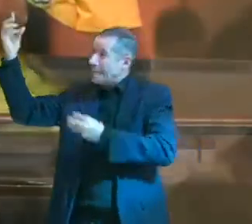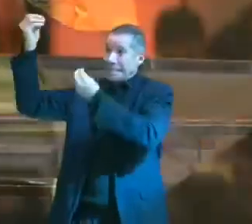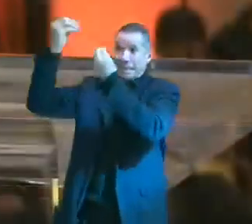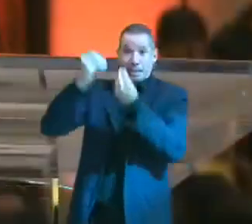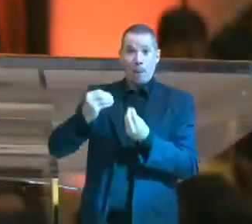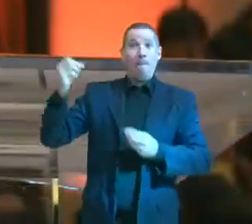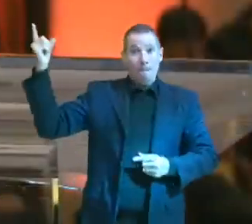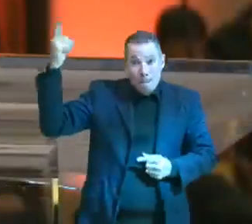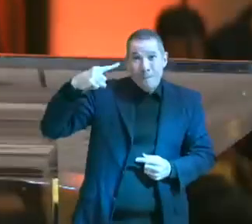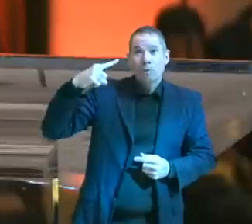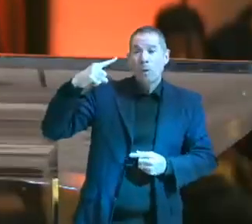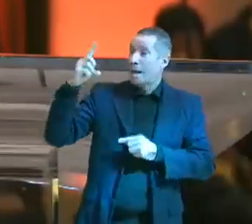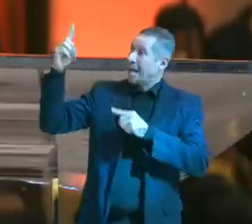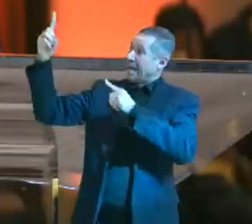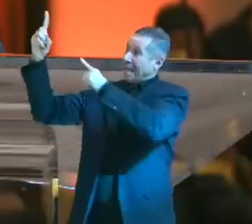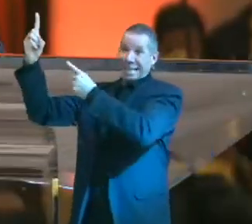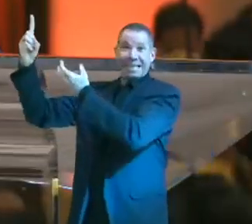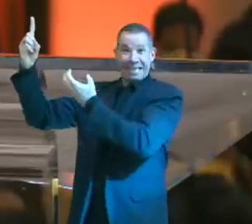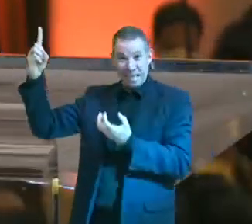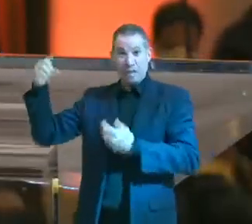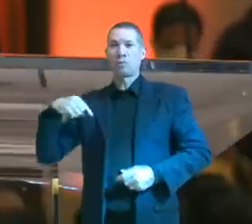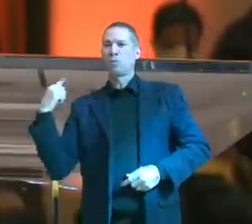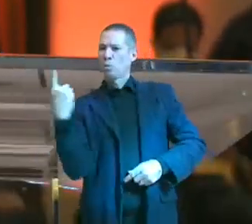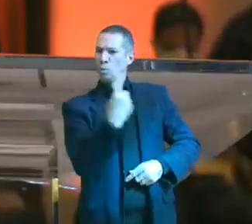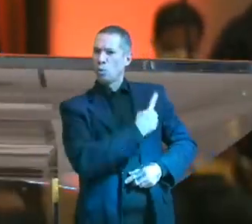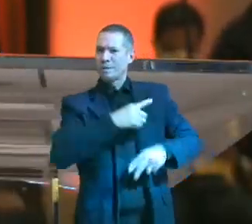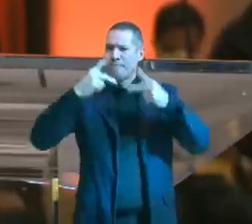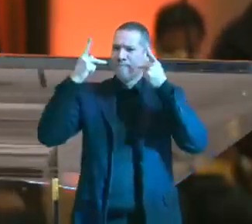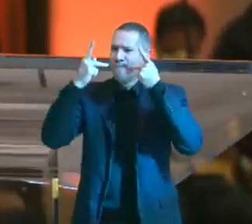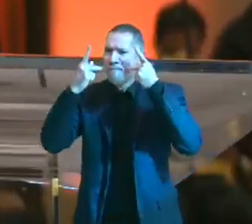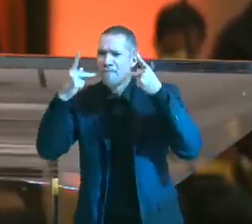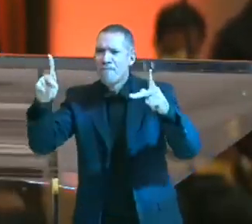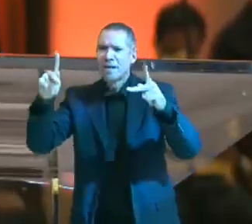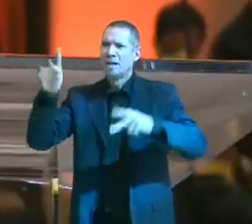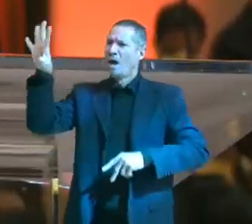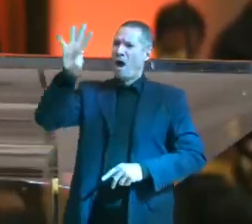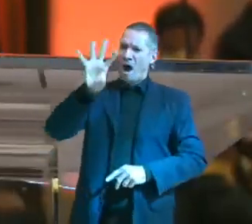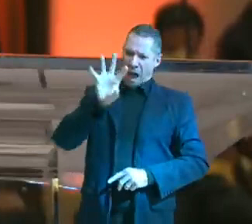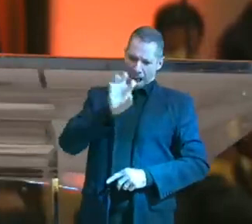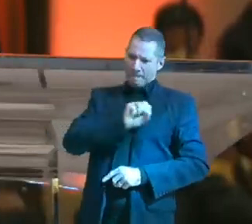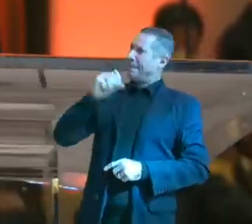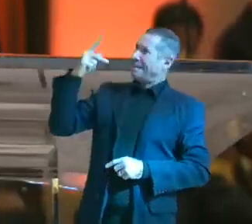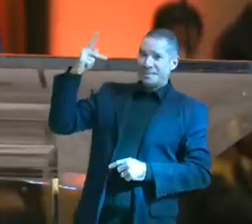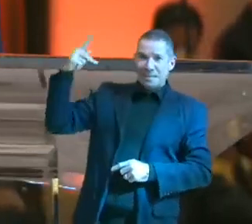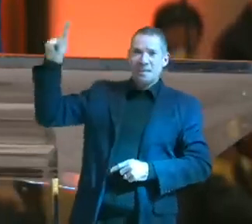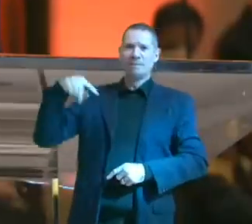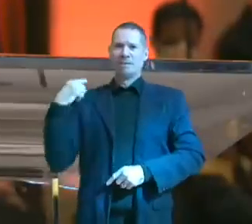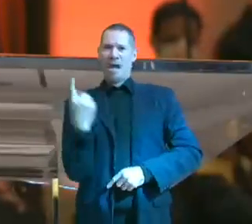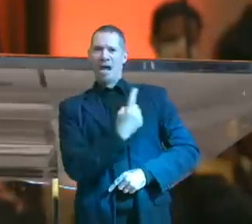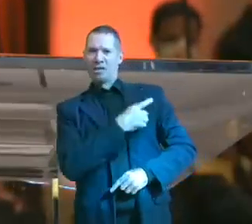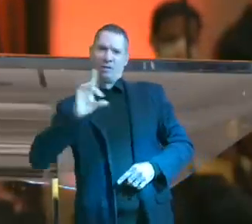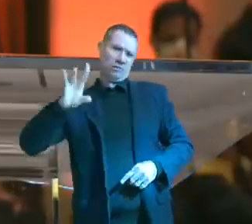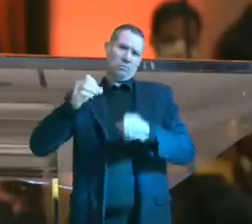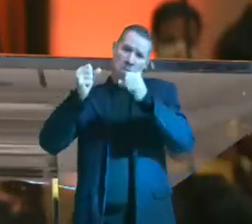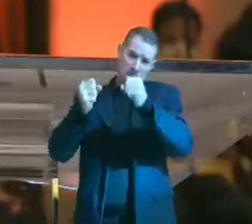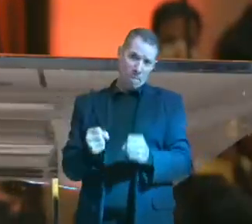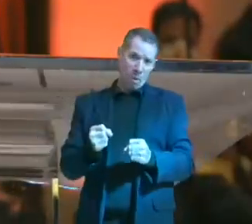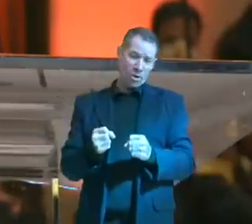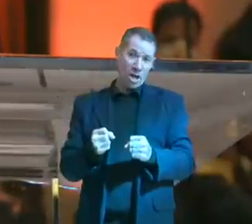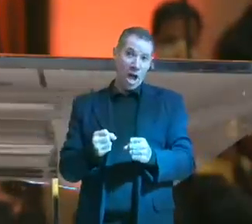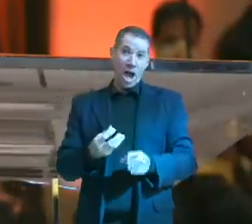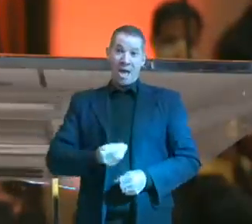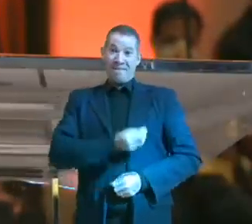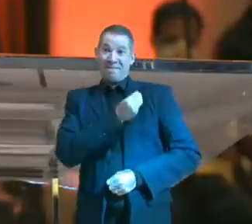ordem porque Ele quer que nós falemos do grande amor dEle. A gente só pode falar de uma coisa que a